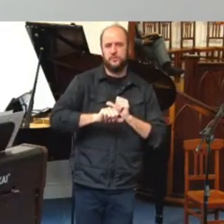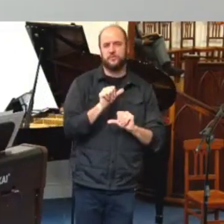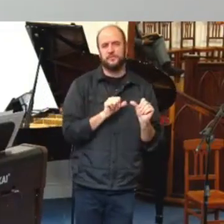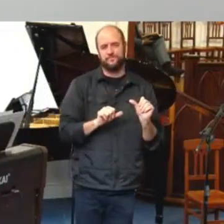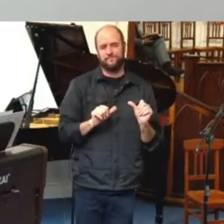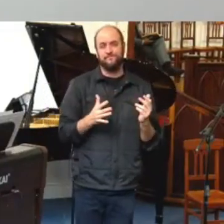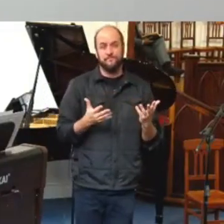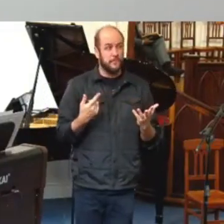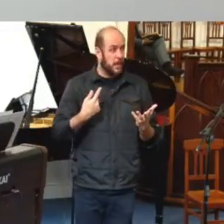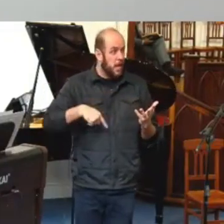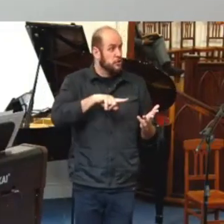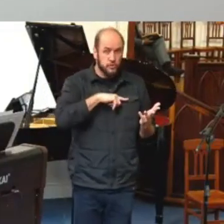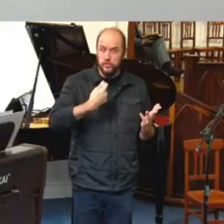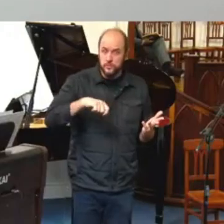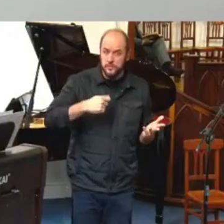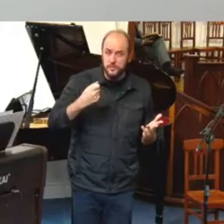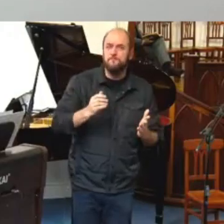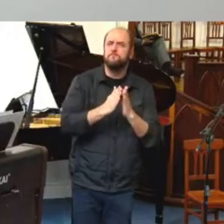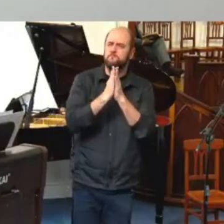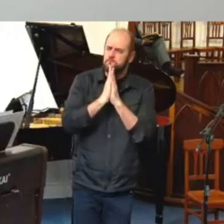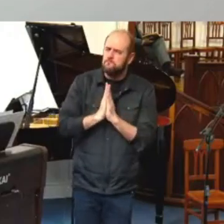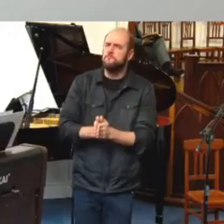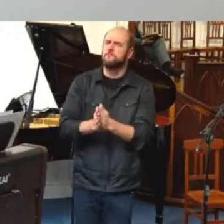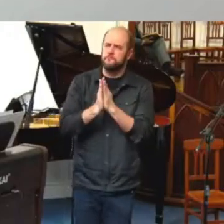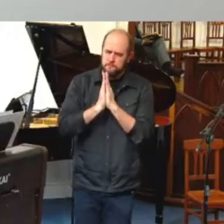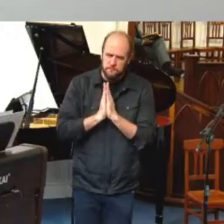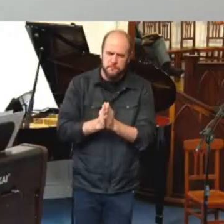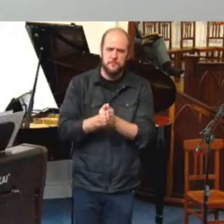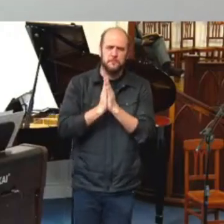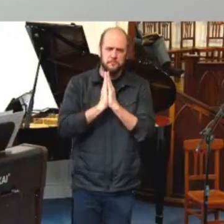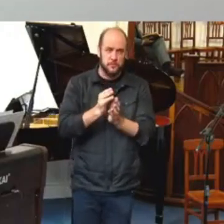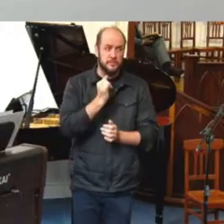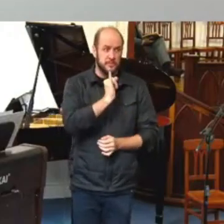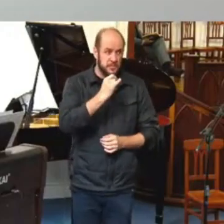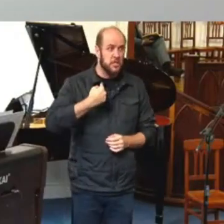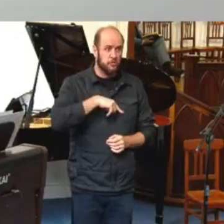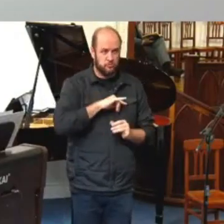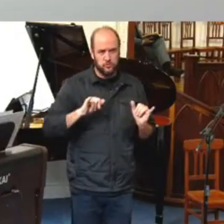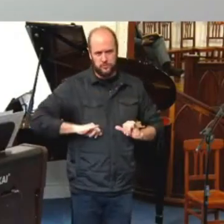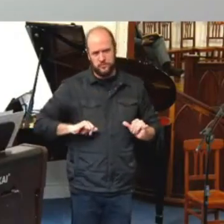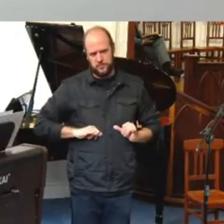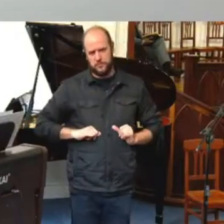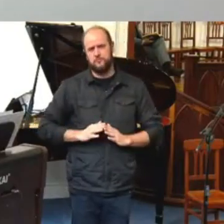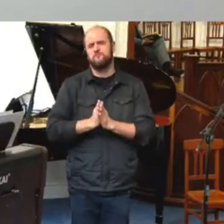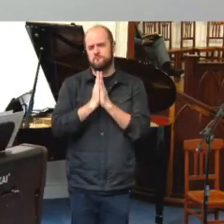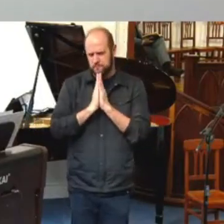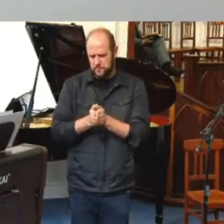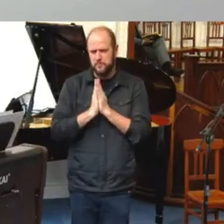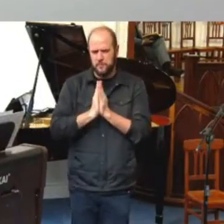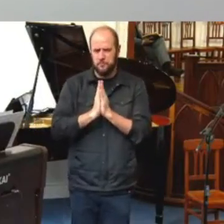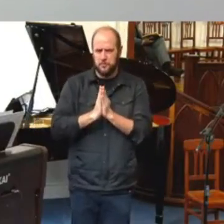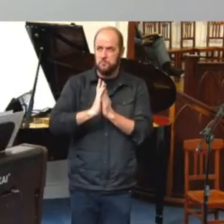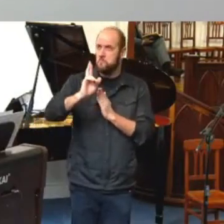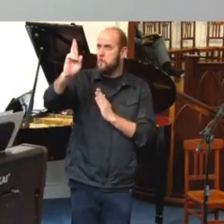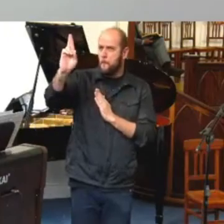que precisamos: orar, orar, orar. Não respondeu? Continuar